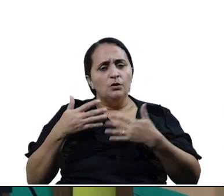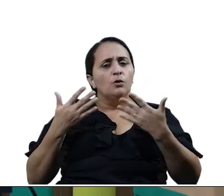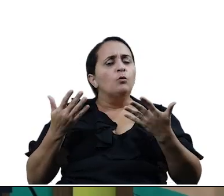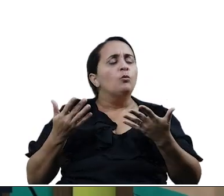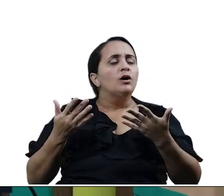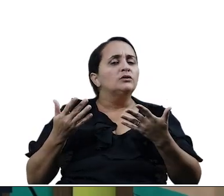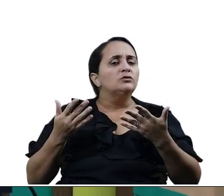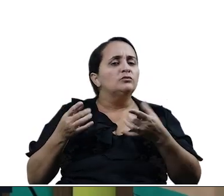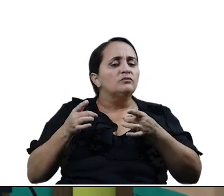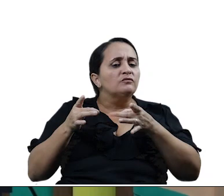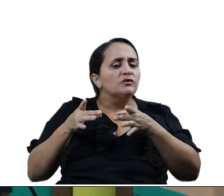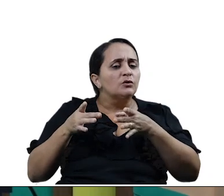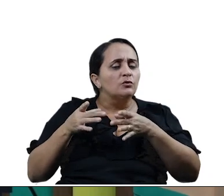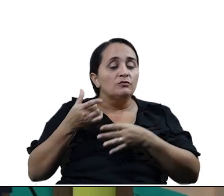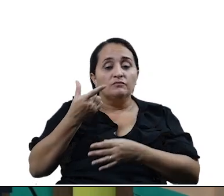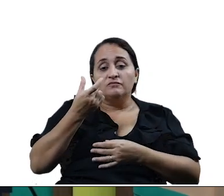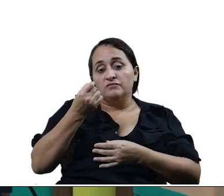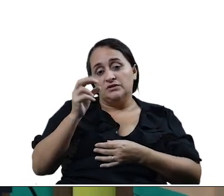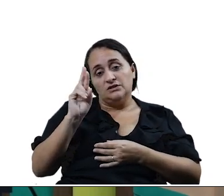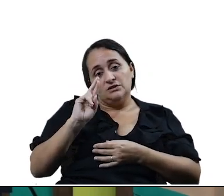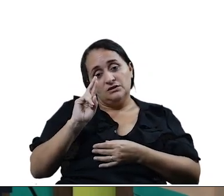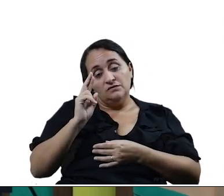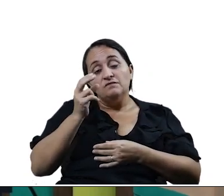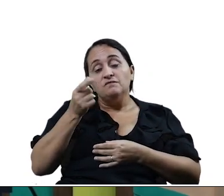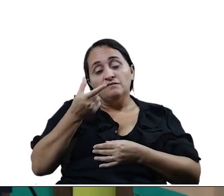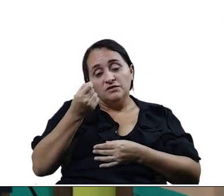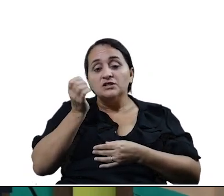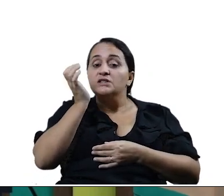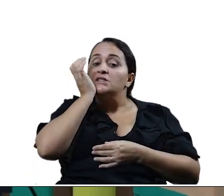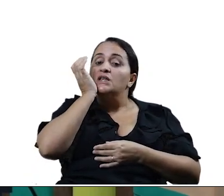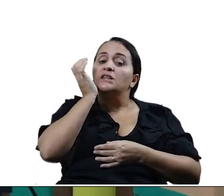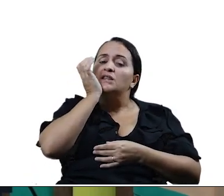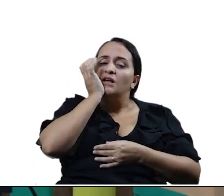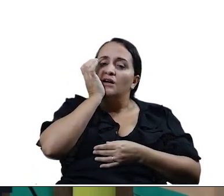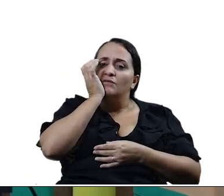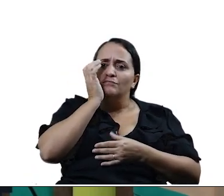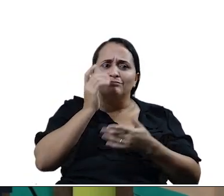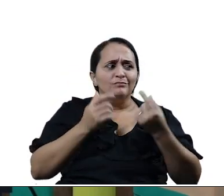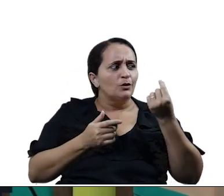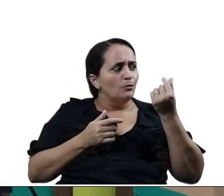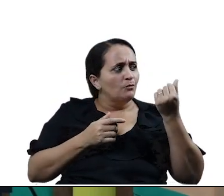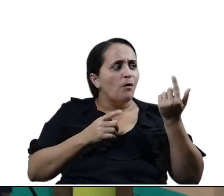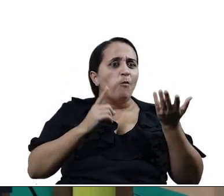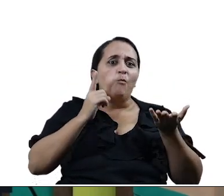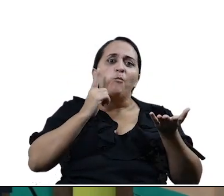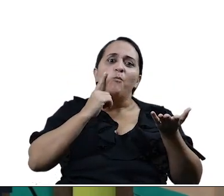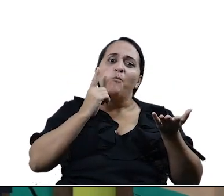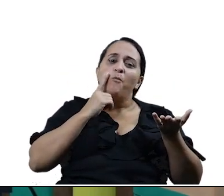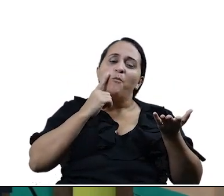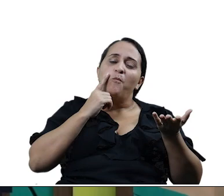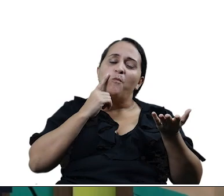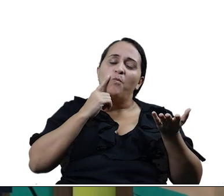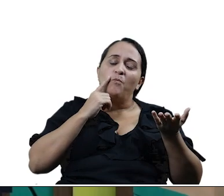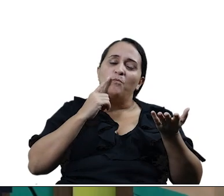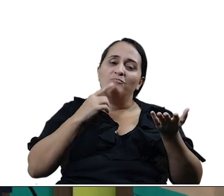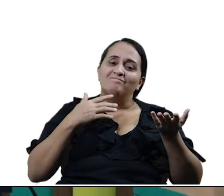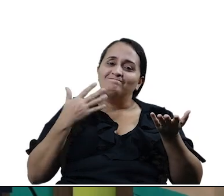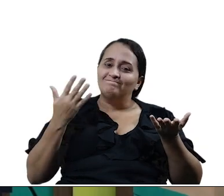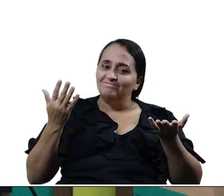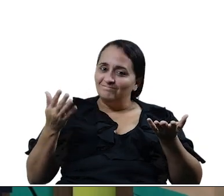20 centavos, que é justamente o valor da nossa bala,